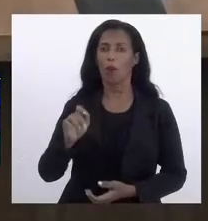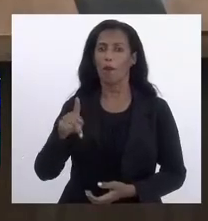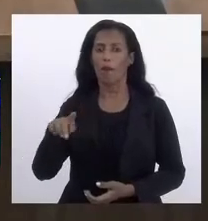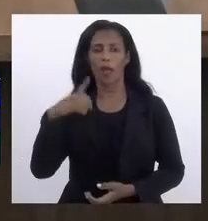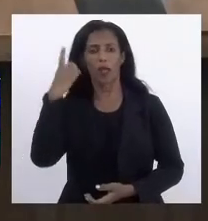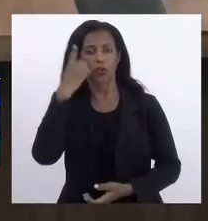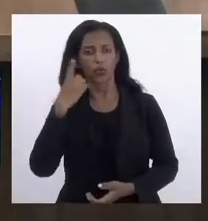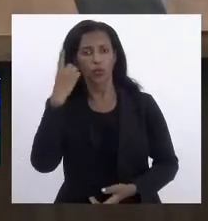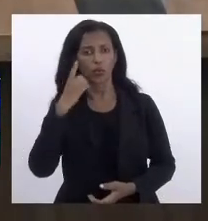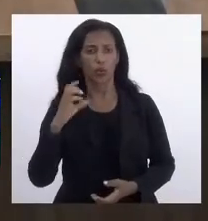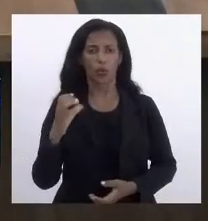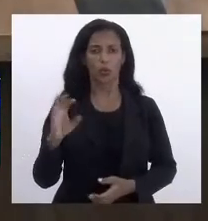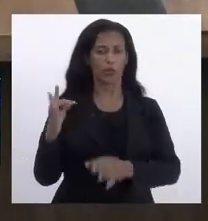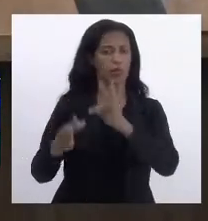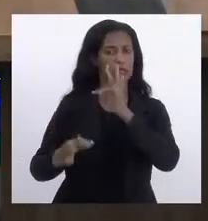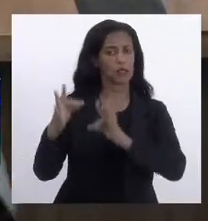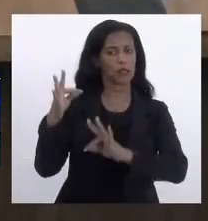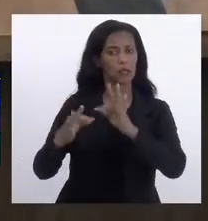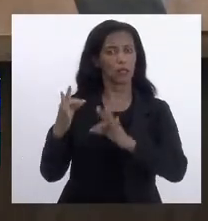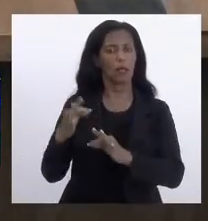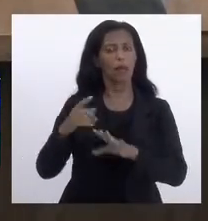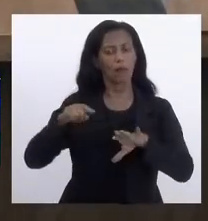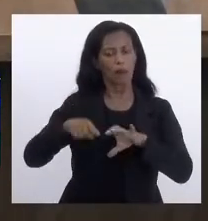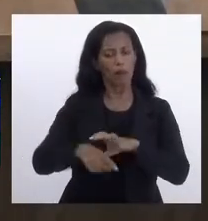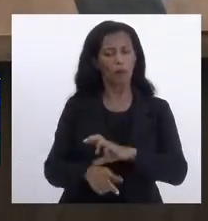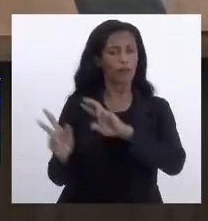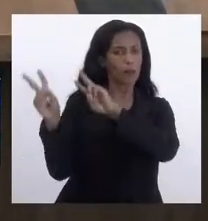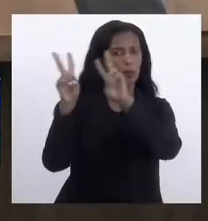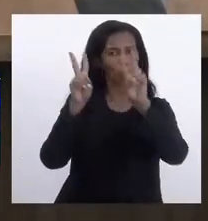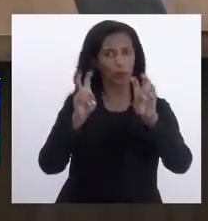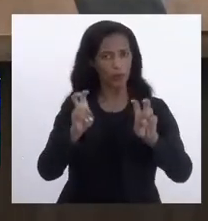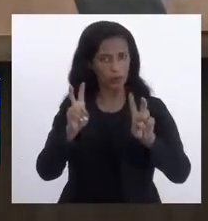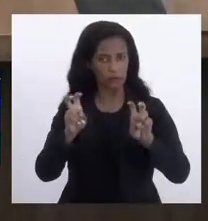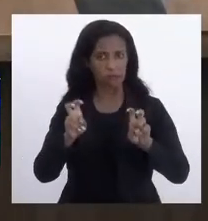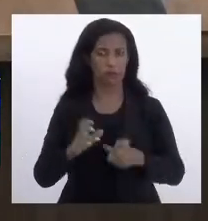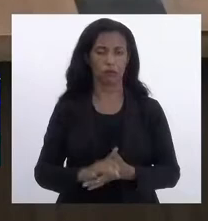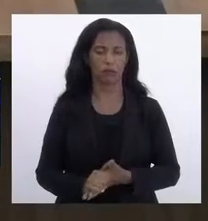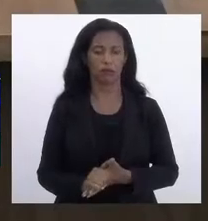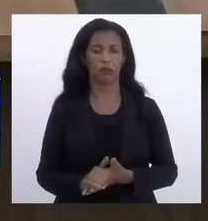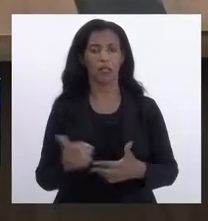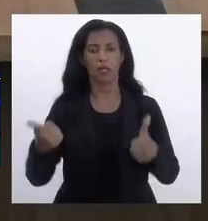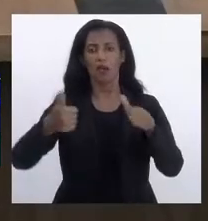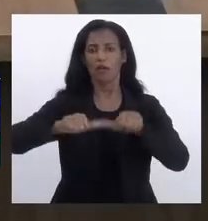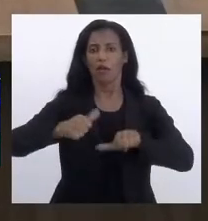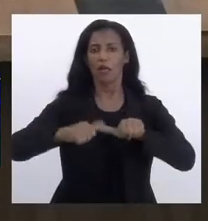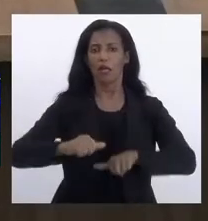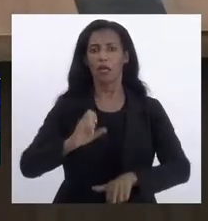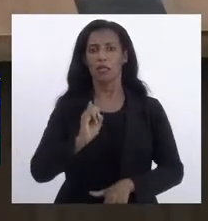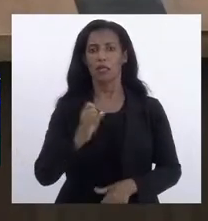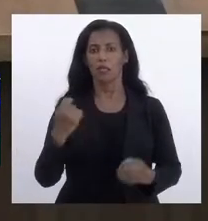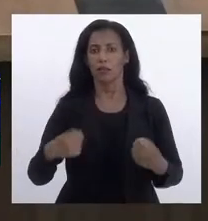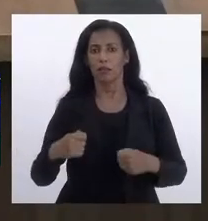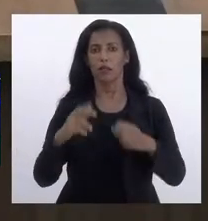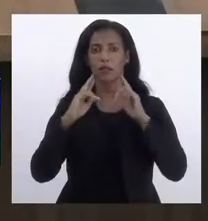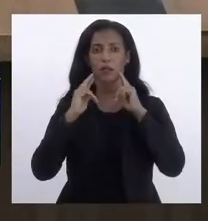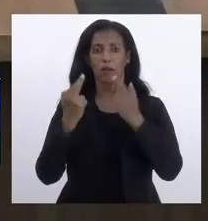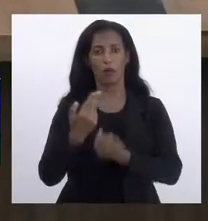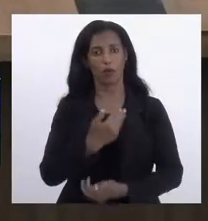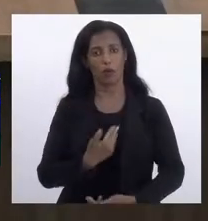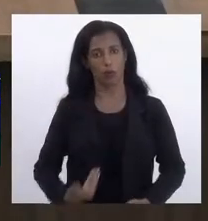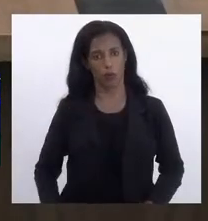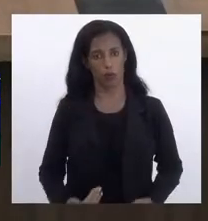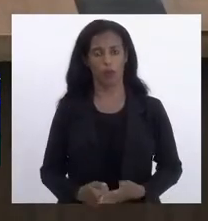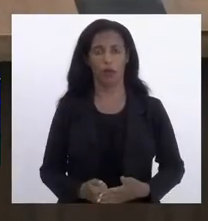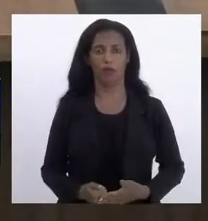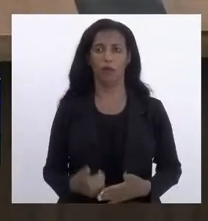a Comissão de Ciência e Tecnologia, para aprofundar melhor uma discussão sobre isso e aí avaliar se vai ser necessária a realização de uma audiência pública.